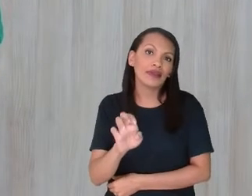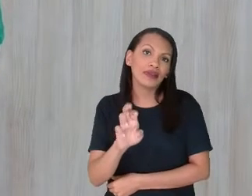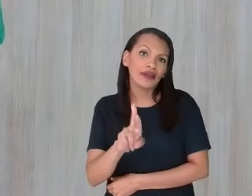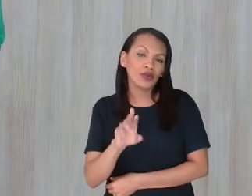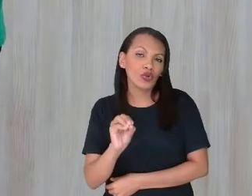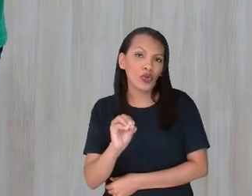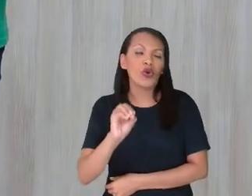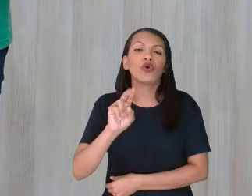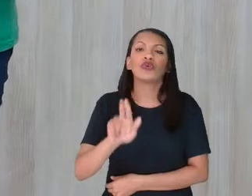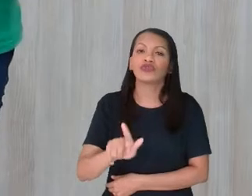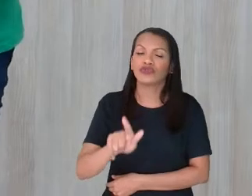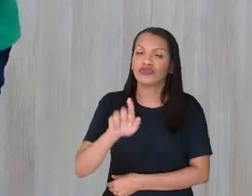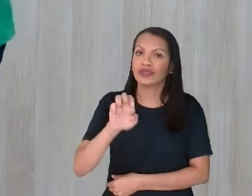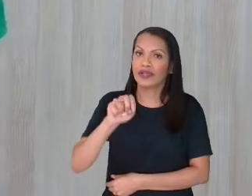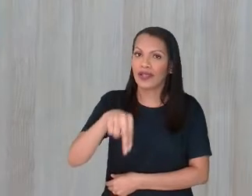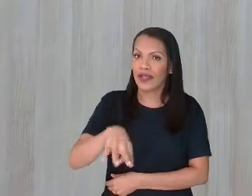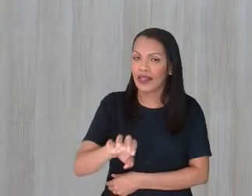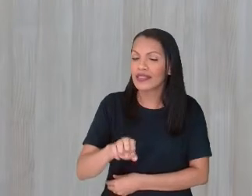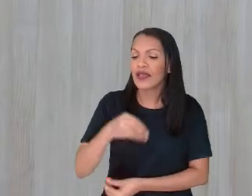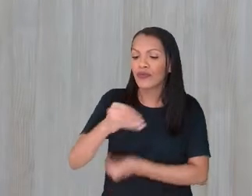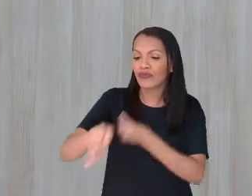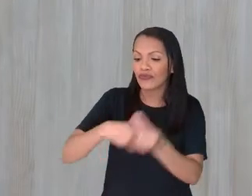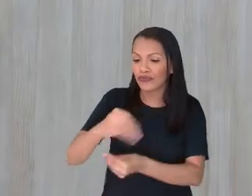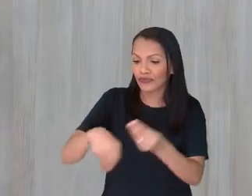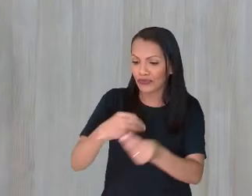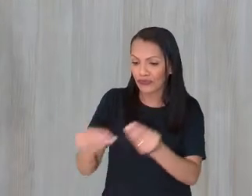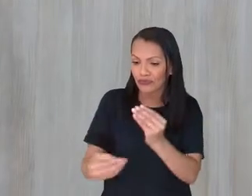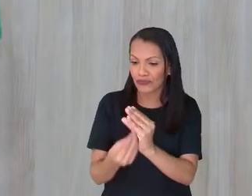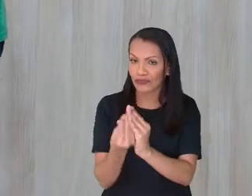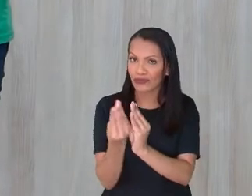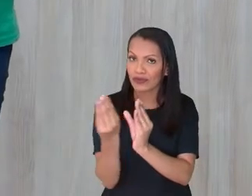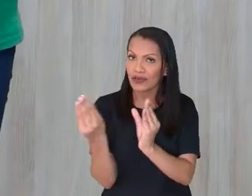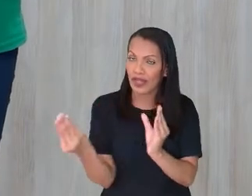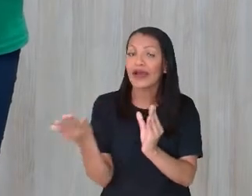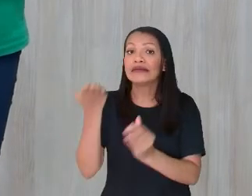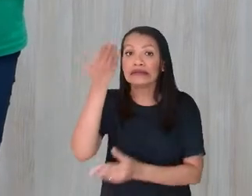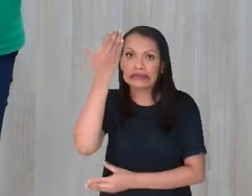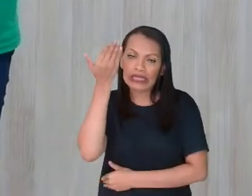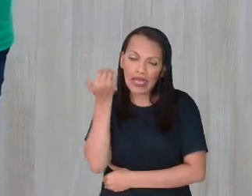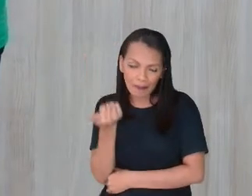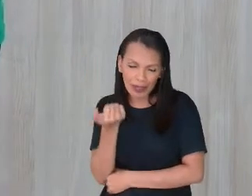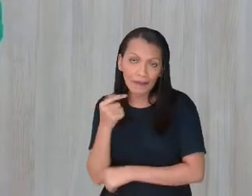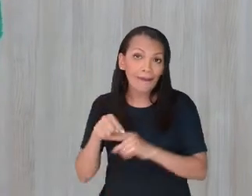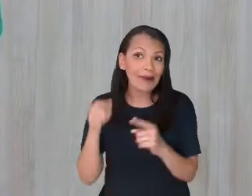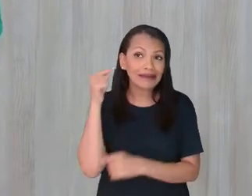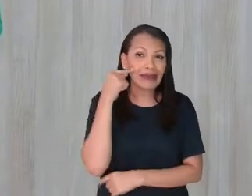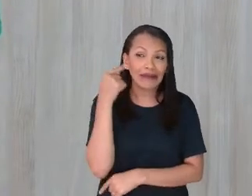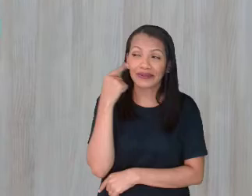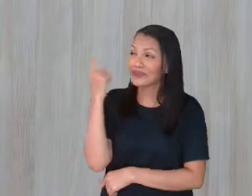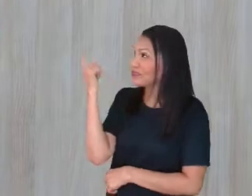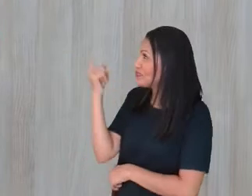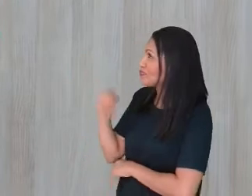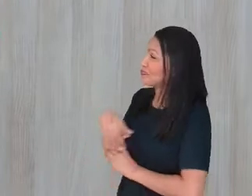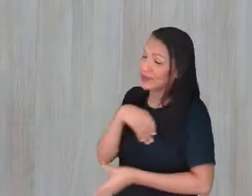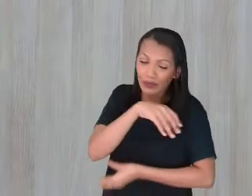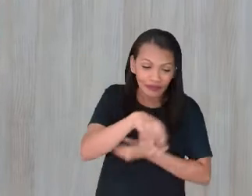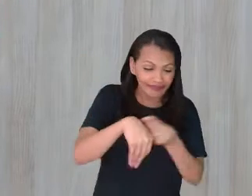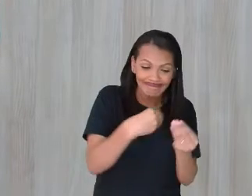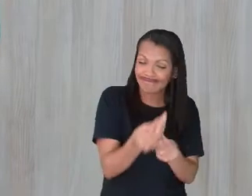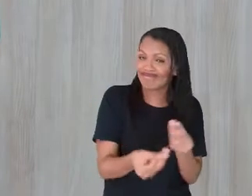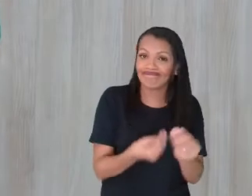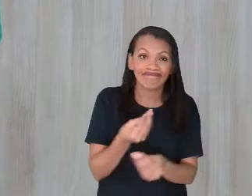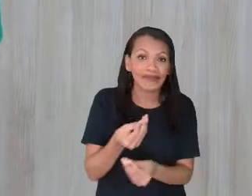ali. Agora não, a gente está diante de uma mistura homogênea, que ao chegar, e essa mistura já ter acontecido, a gente não